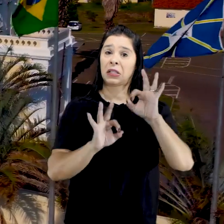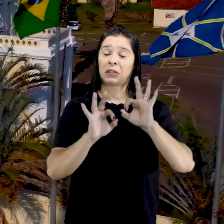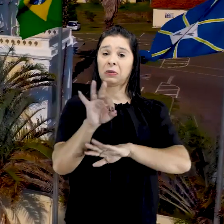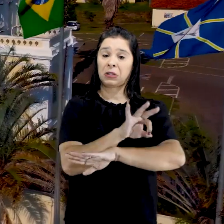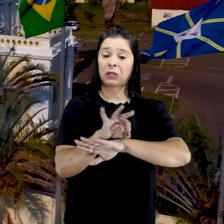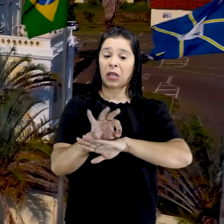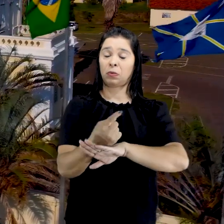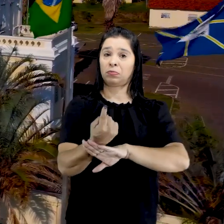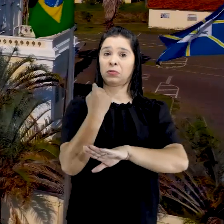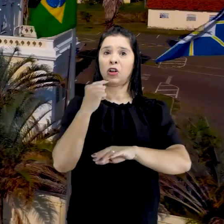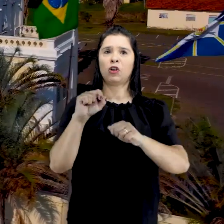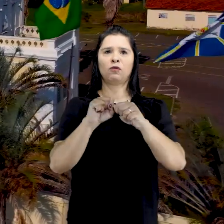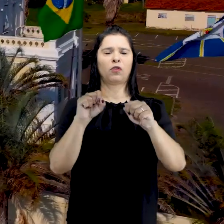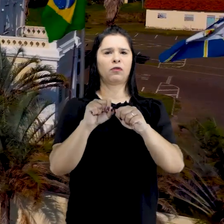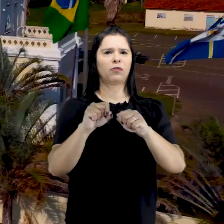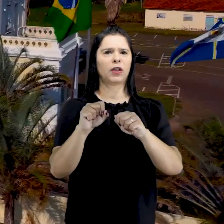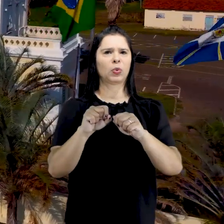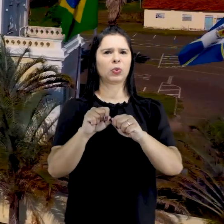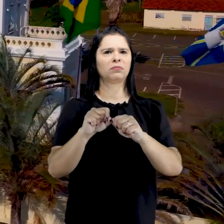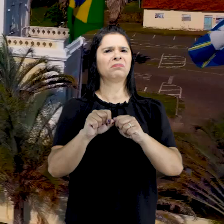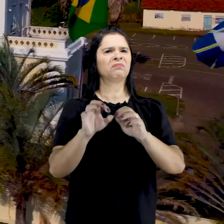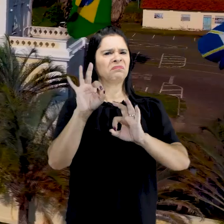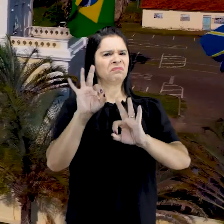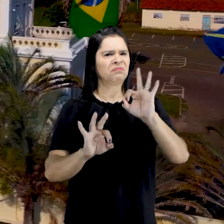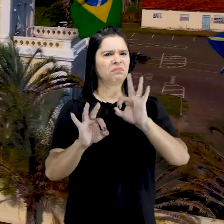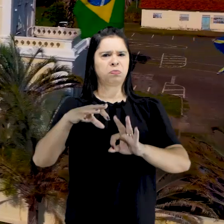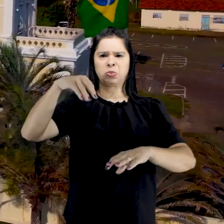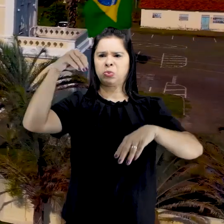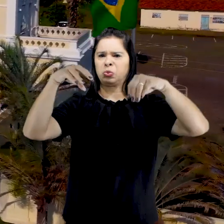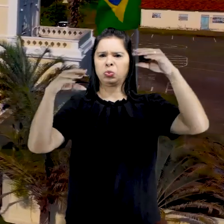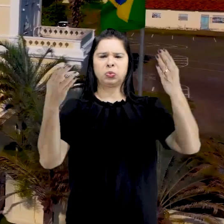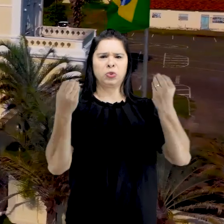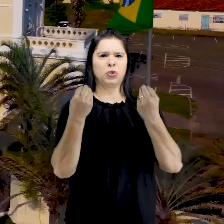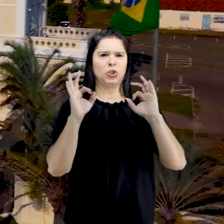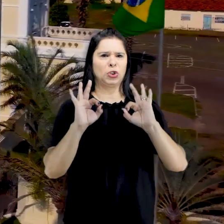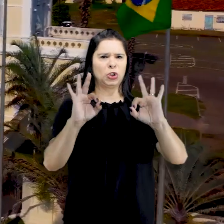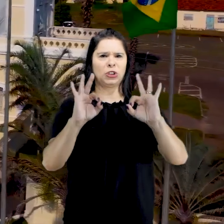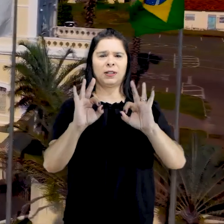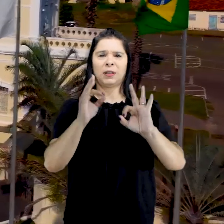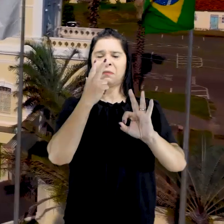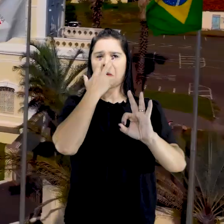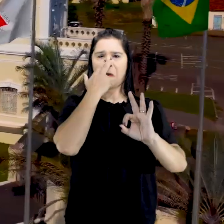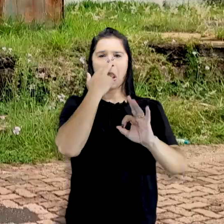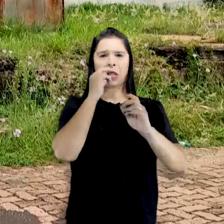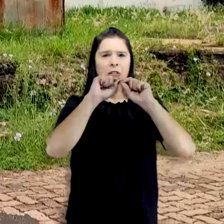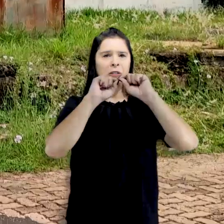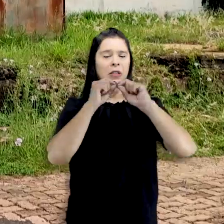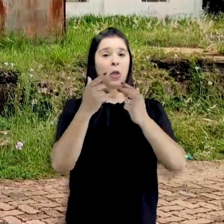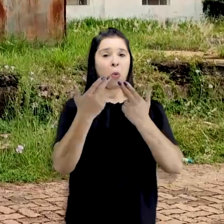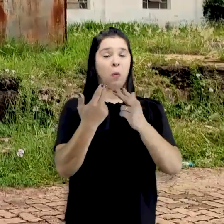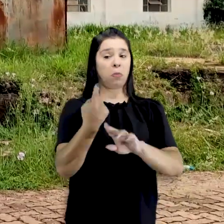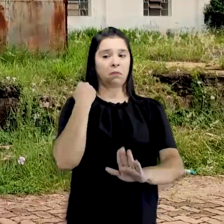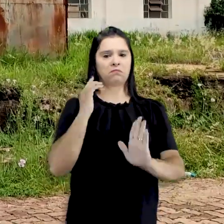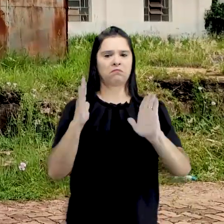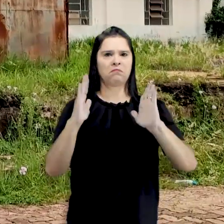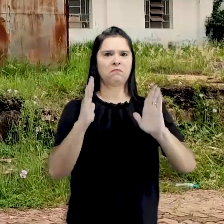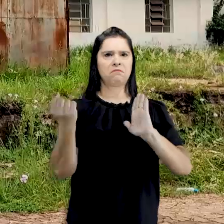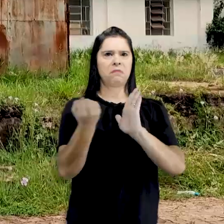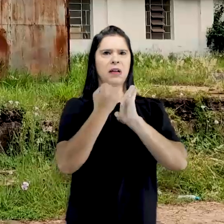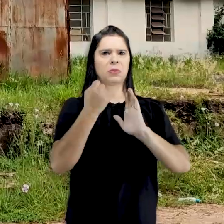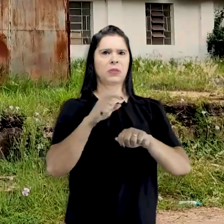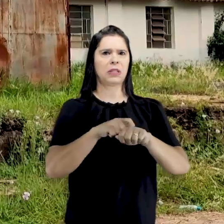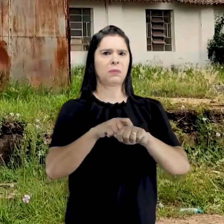prédio extremamente ornamentado, com uma fachada extremamente ornamentada para aquela época. E como ele se manteve, ele